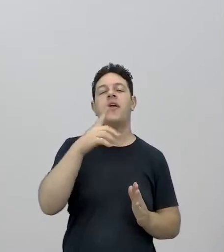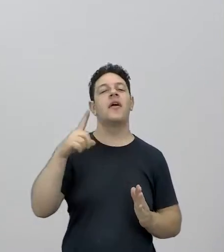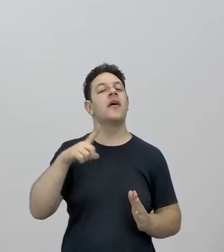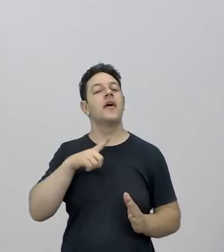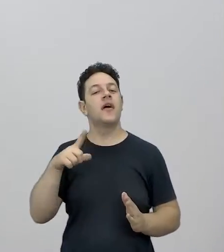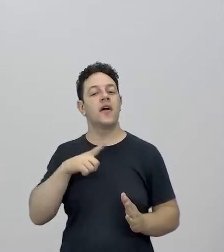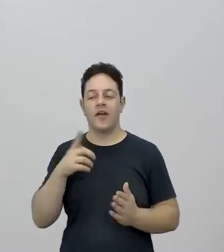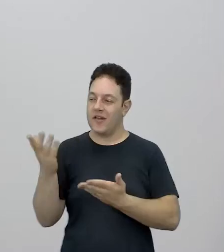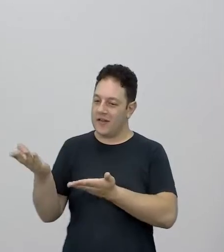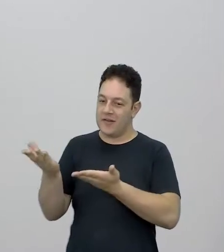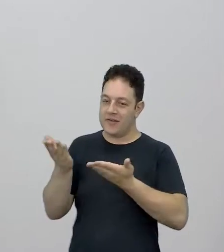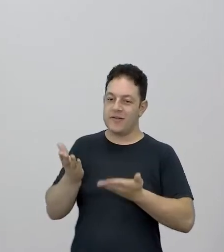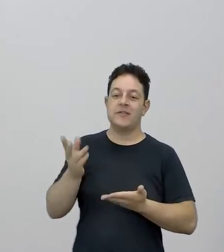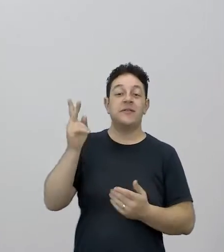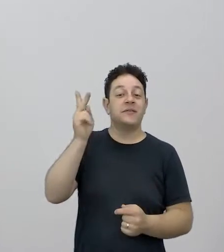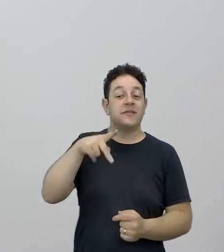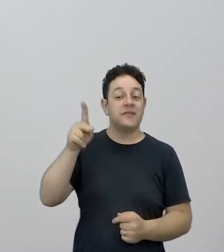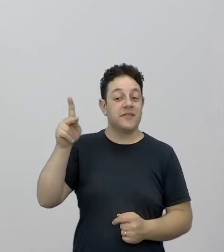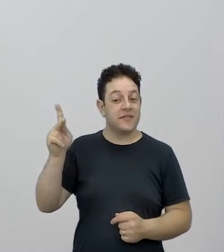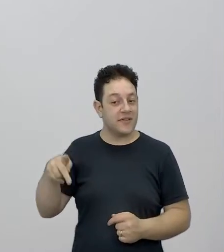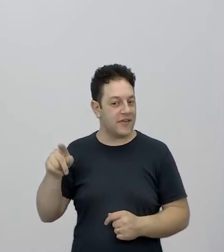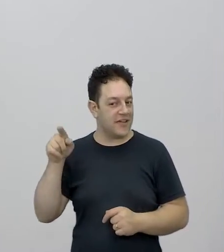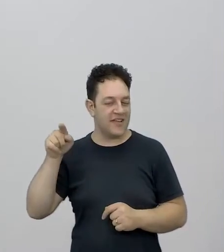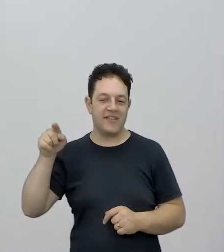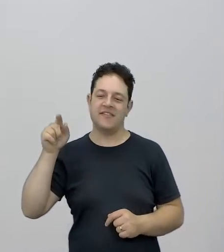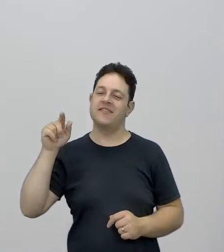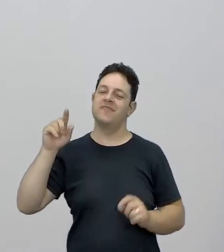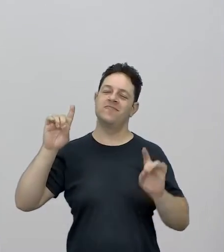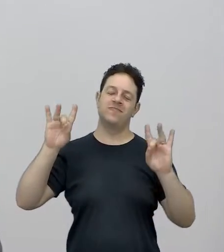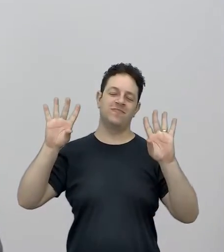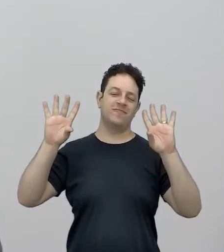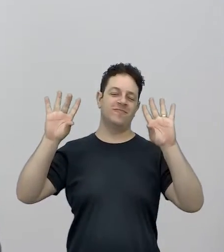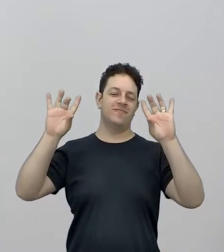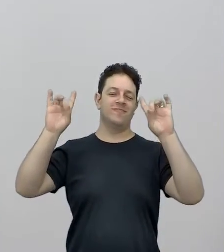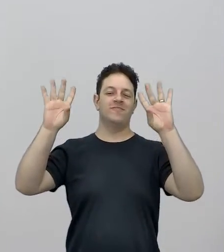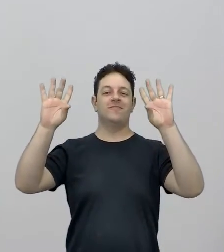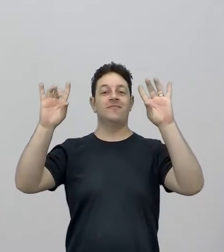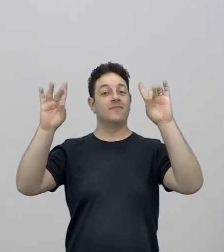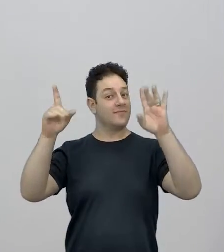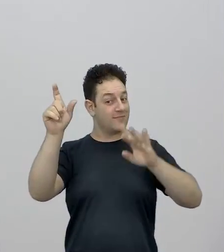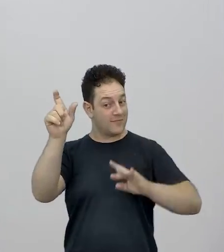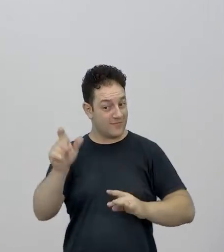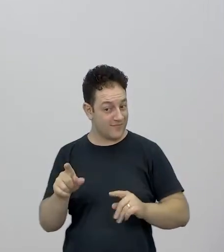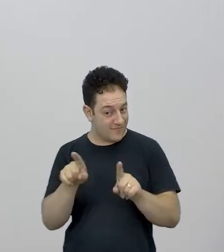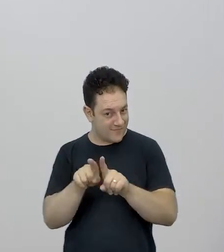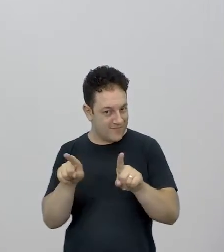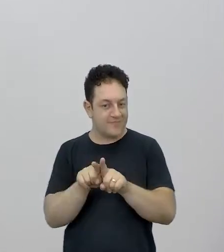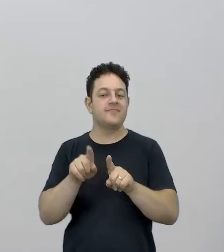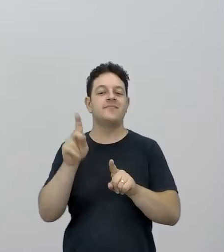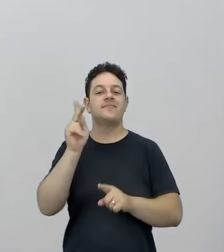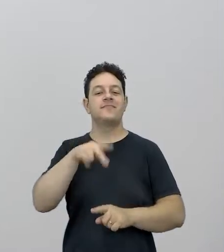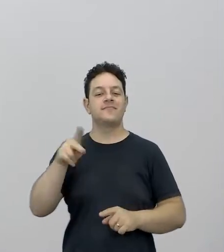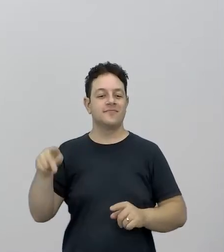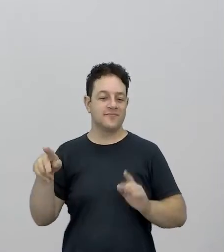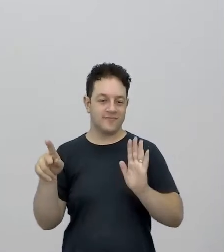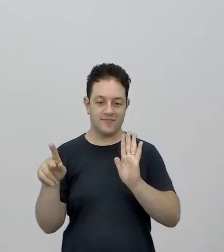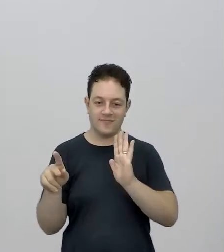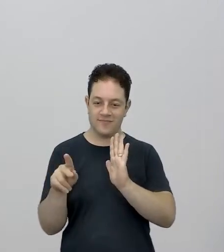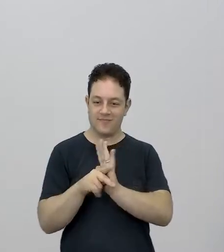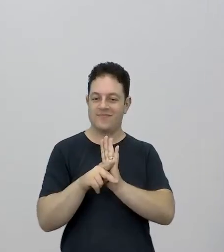uma convidada professora para lá de especial. Ela também é professora de